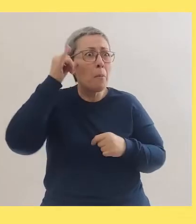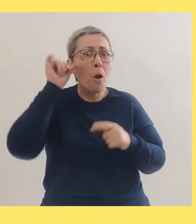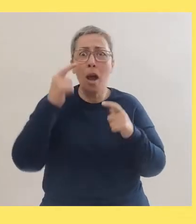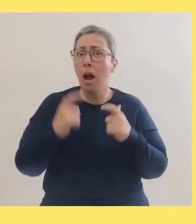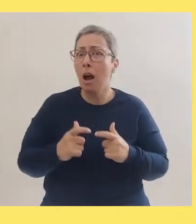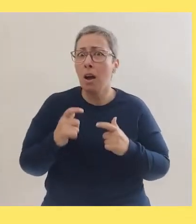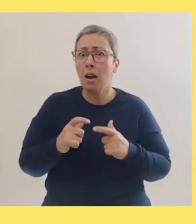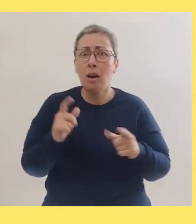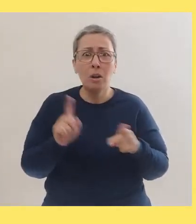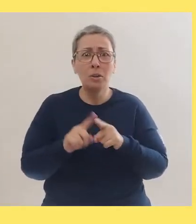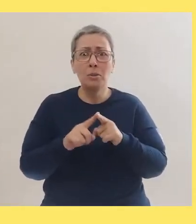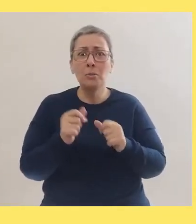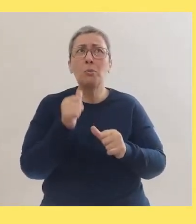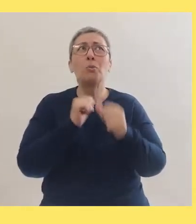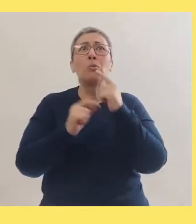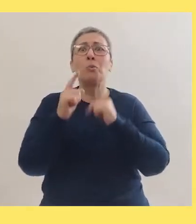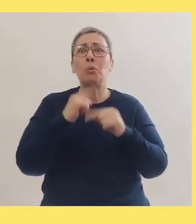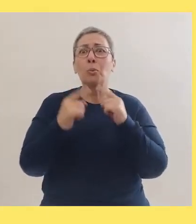boi?